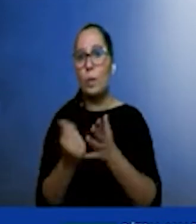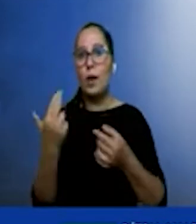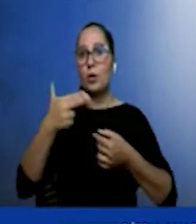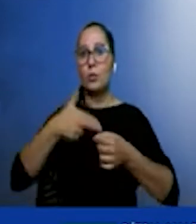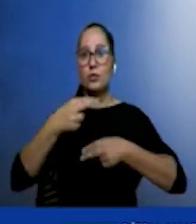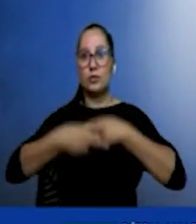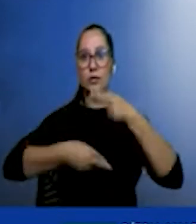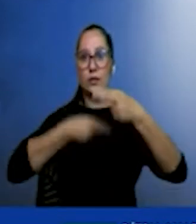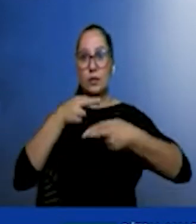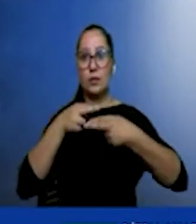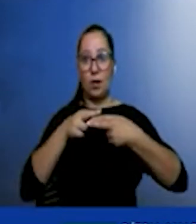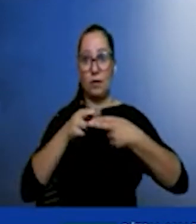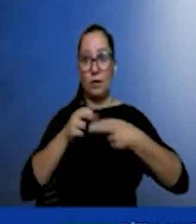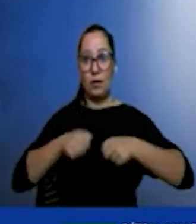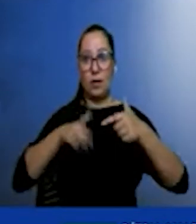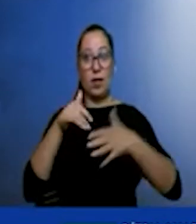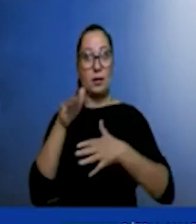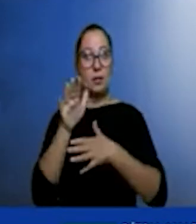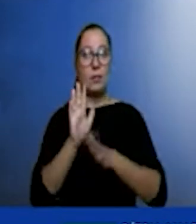custa um pouquinho mais. Ah, não.